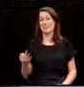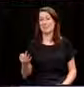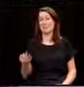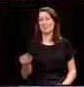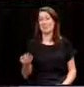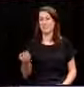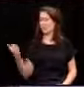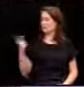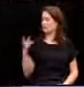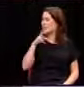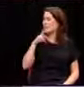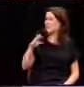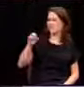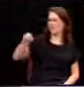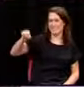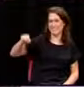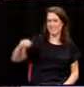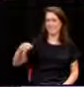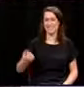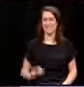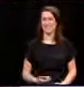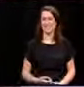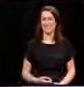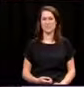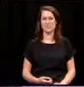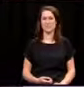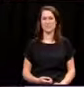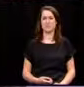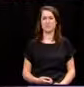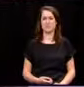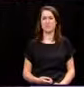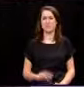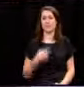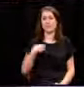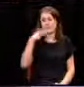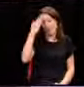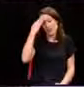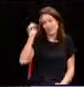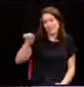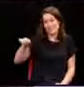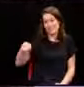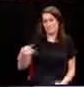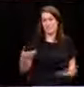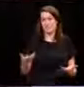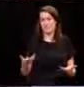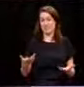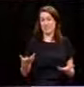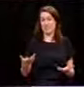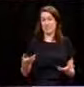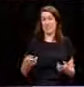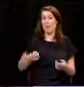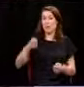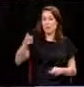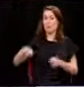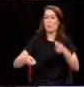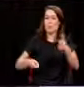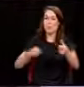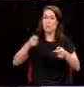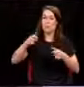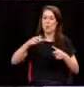sim, espero que sim. Esperemos que sim. Acho que é com estas pequenas coisas, como disse há pouco, que o país vai evoluindo. Vai evoluindo de forma